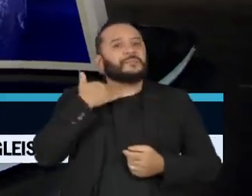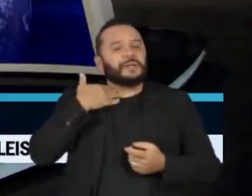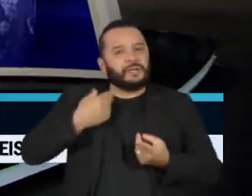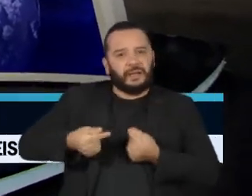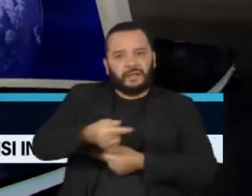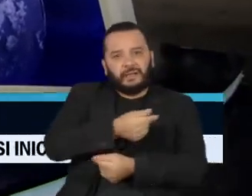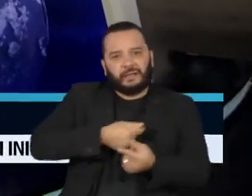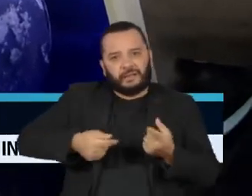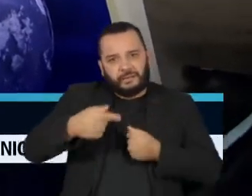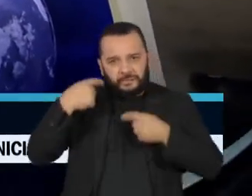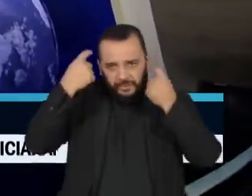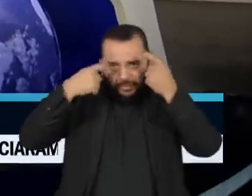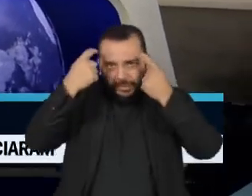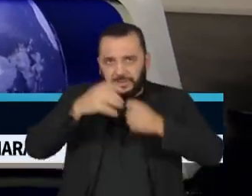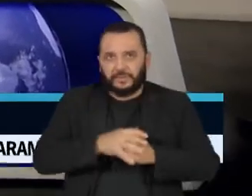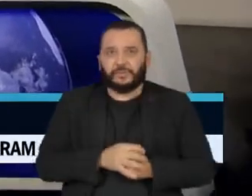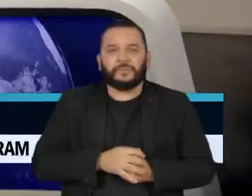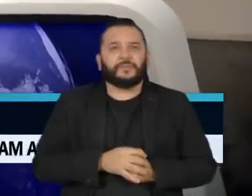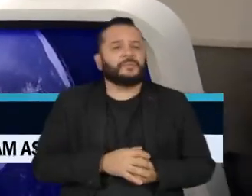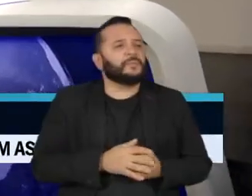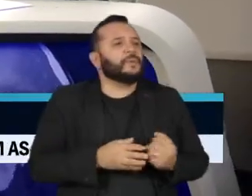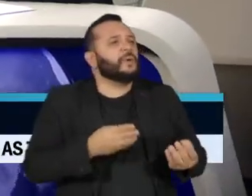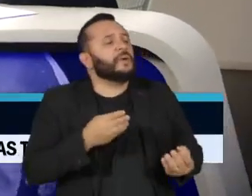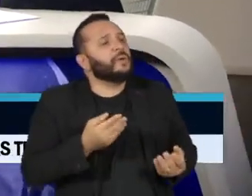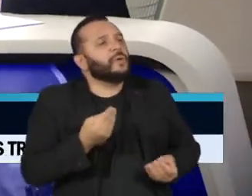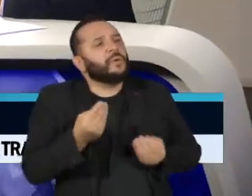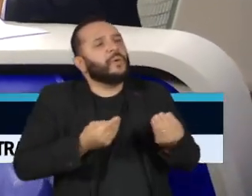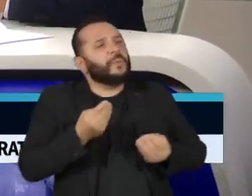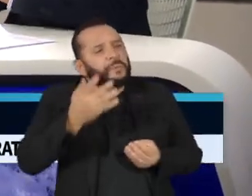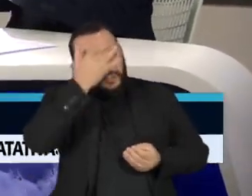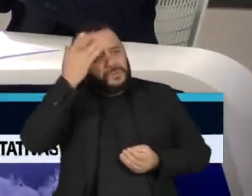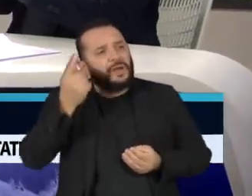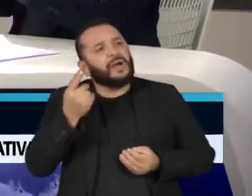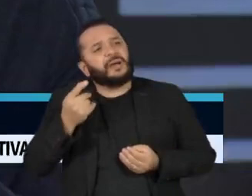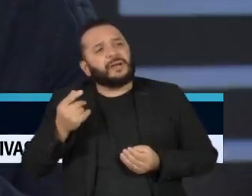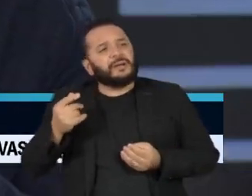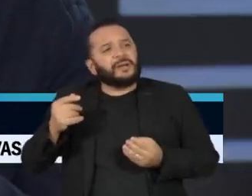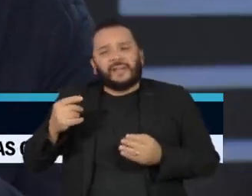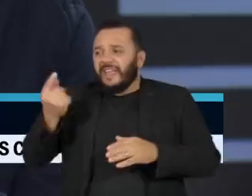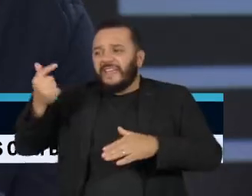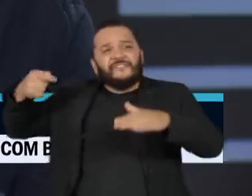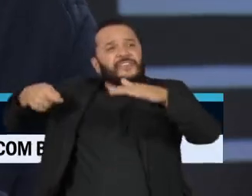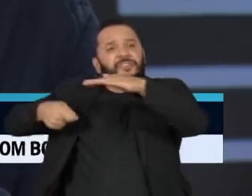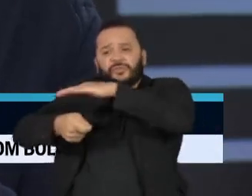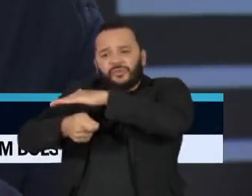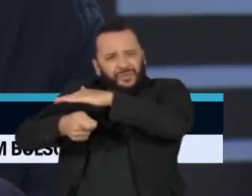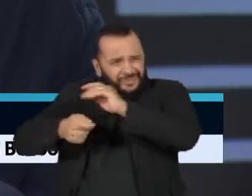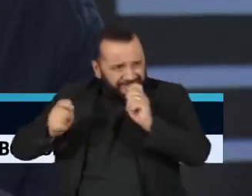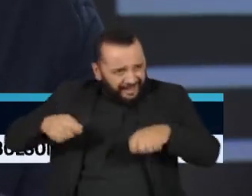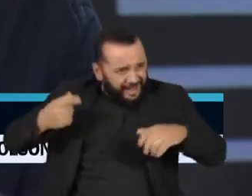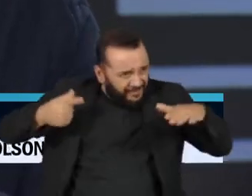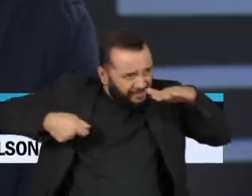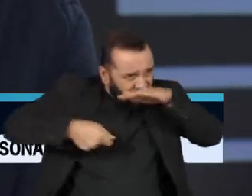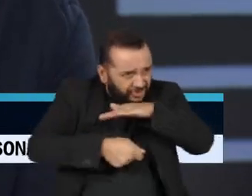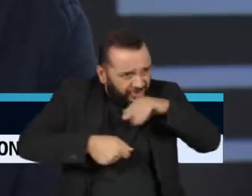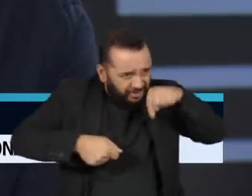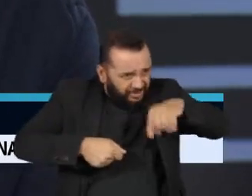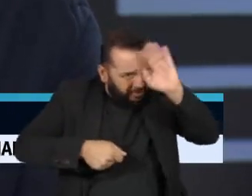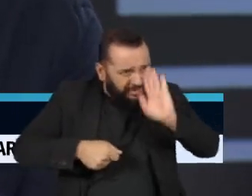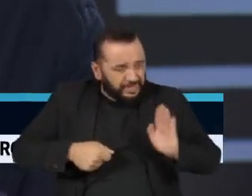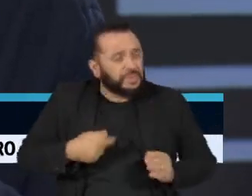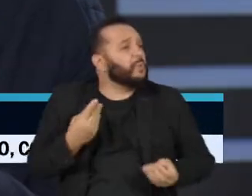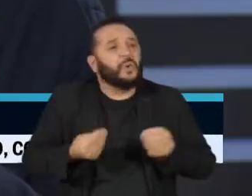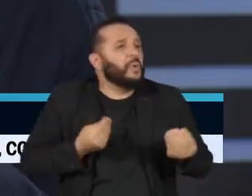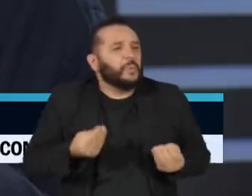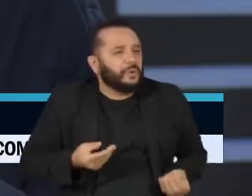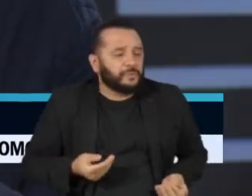com aperto Global como os investidores do mundo vão olhar aqui para o Brasil olha para o Brasil e para os